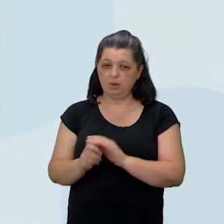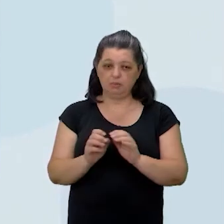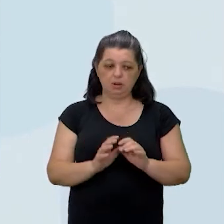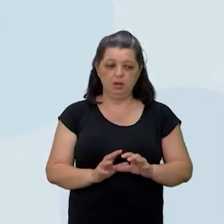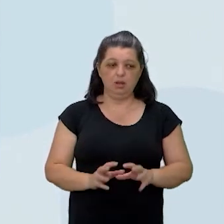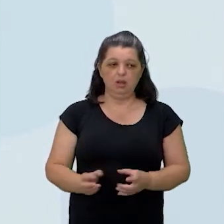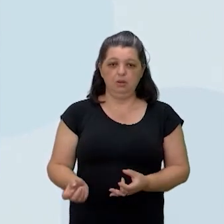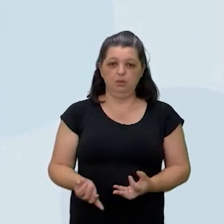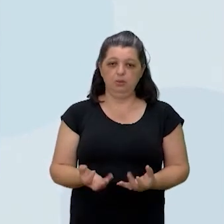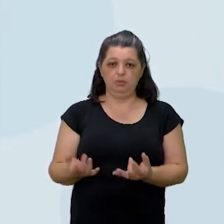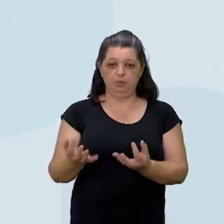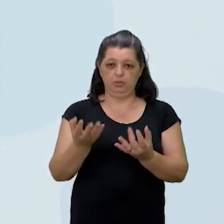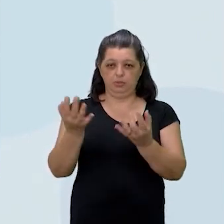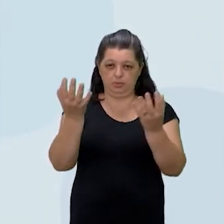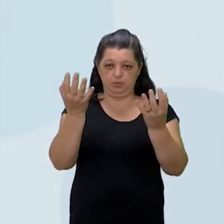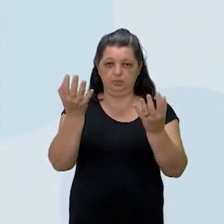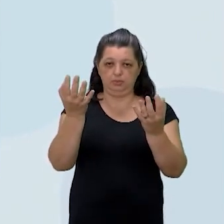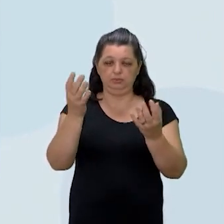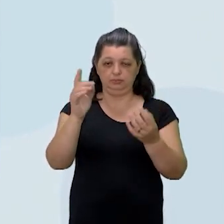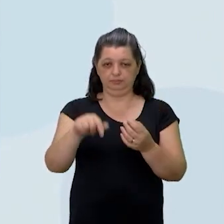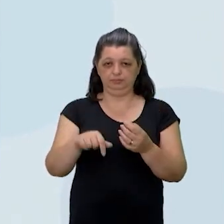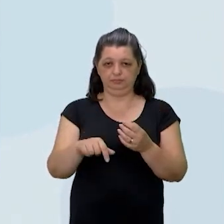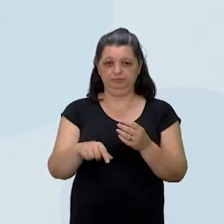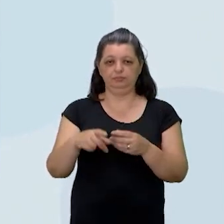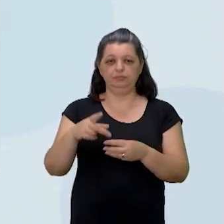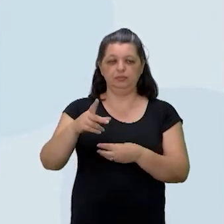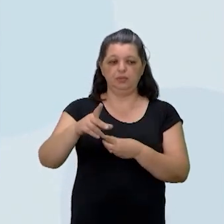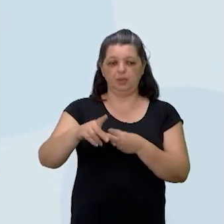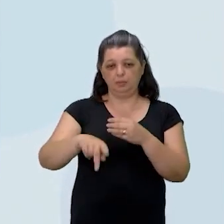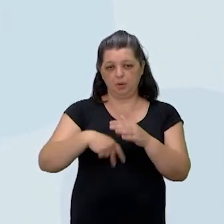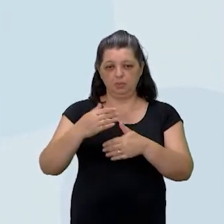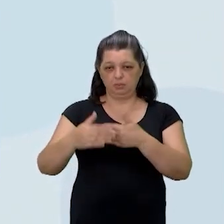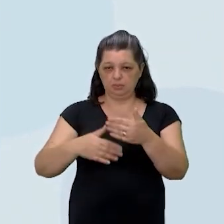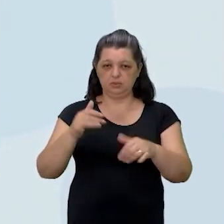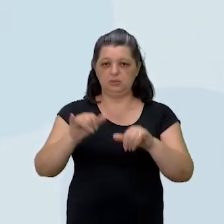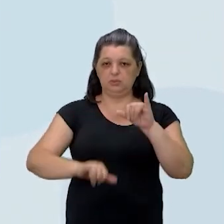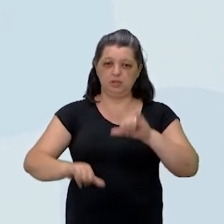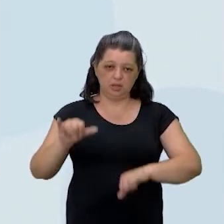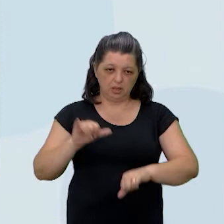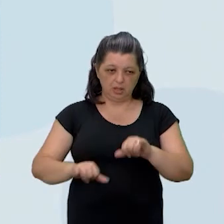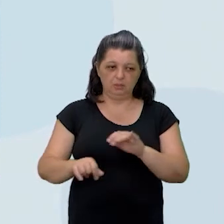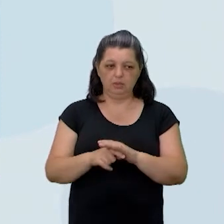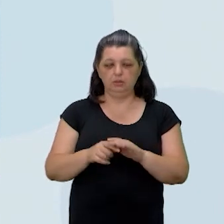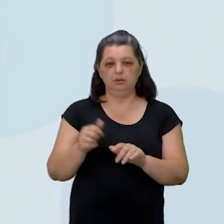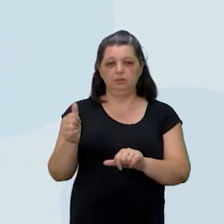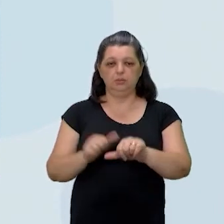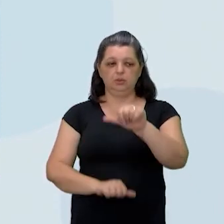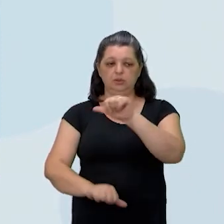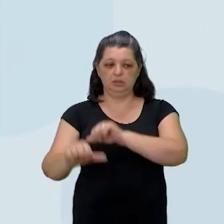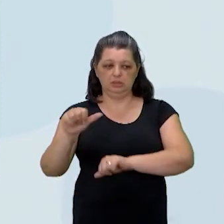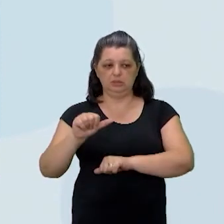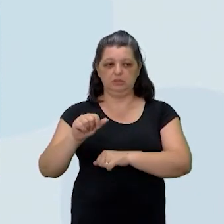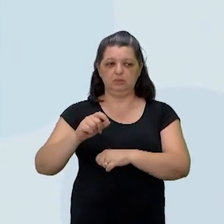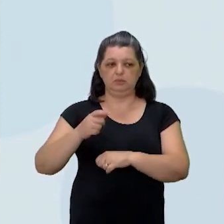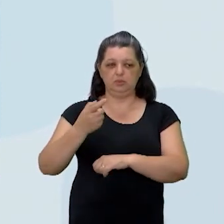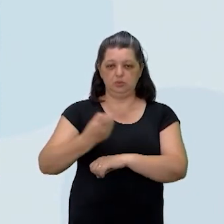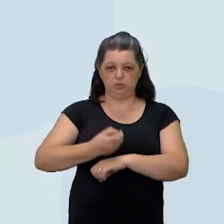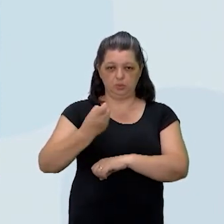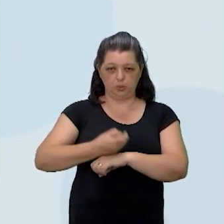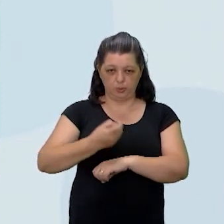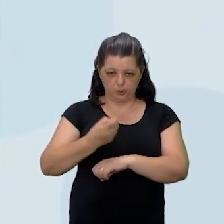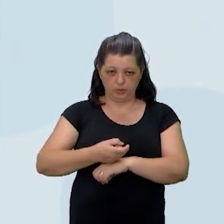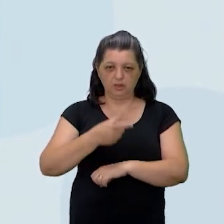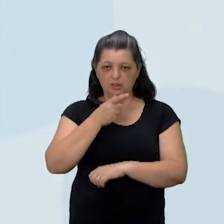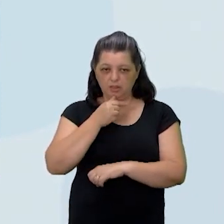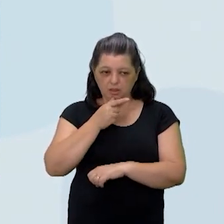a gente tem um processo químico, na verdade, é um processo de mudança de estado físico, né? Onde a gente tem